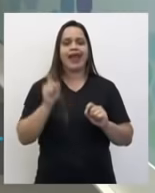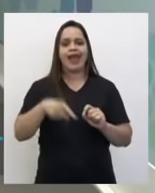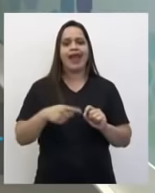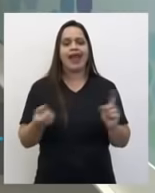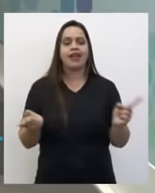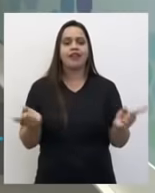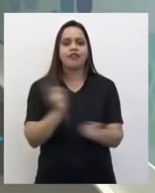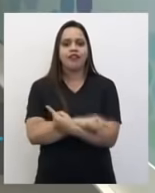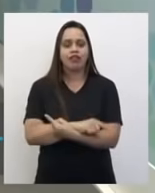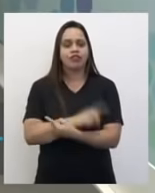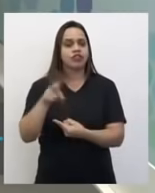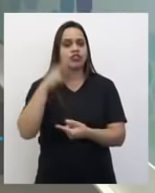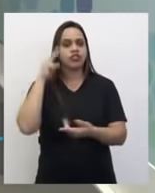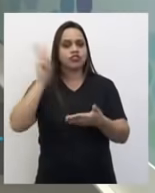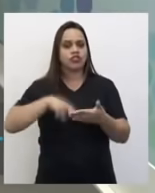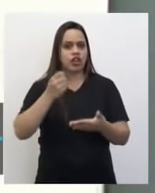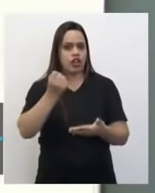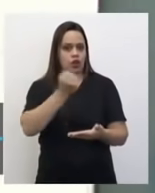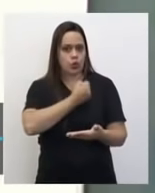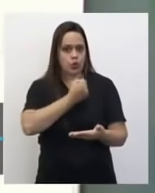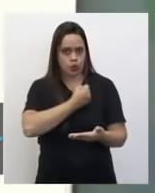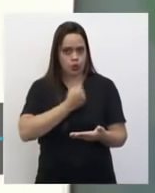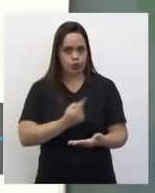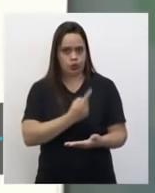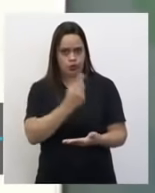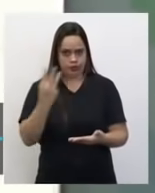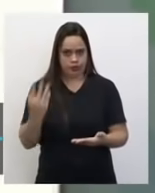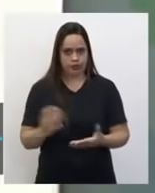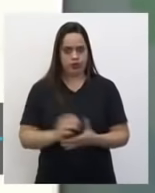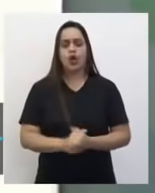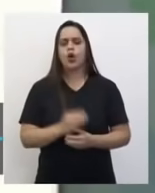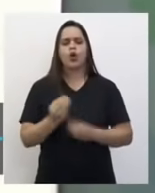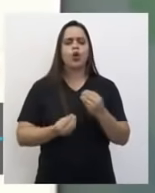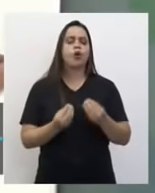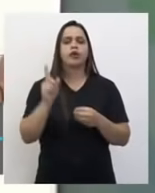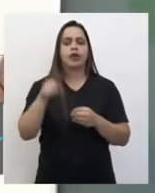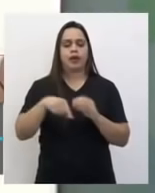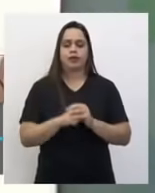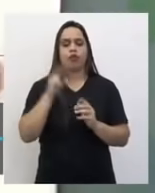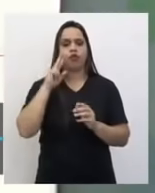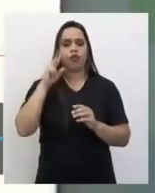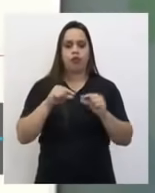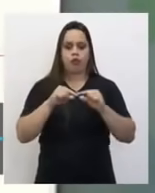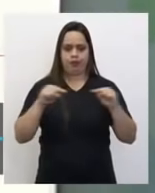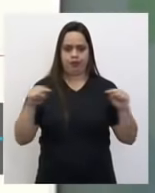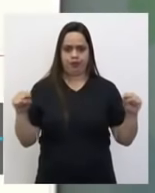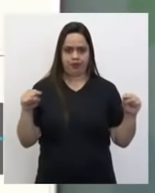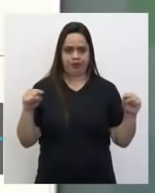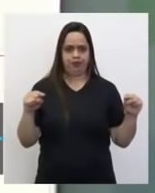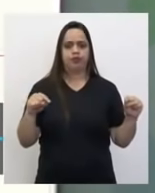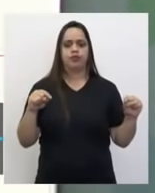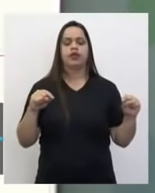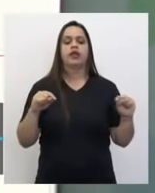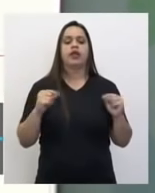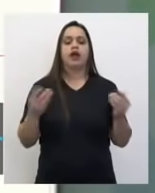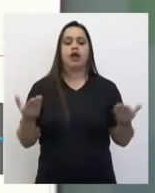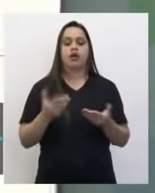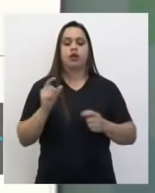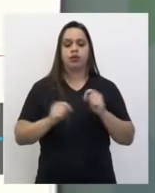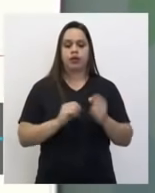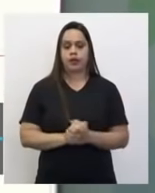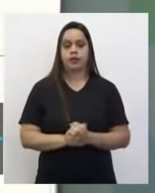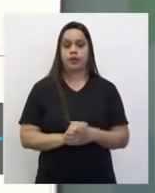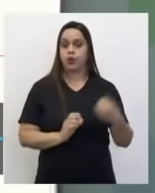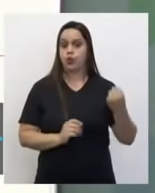lê os números decimais. E como ele vai funcionar? Eu vou colocar uma linha aqui e o número